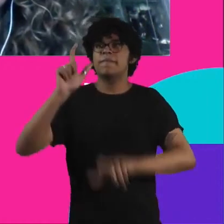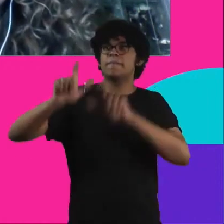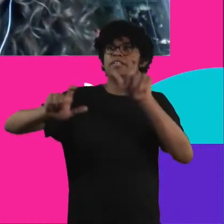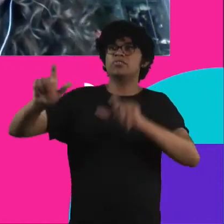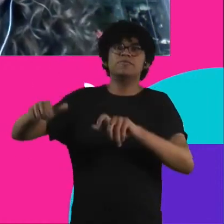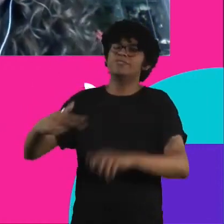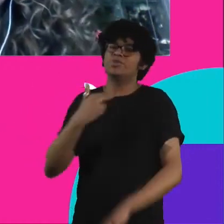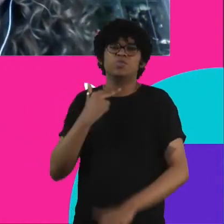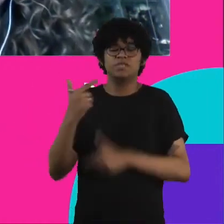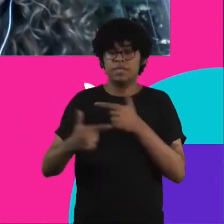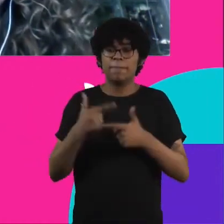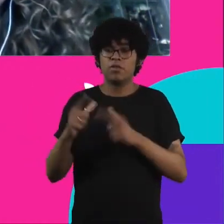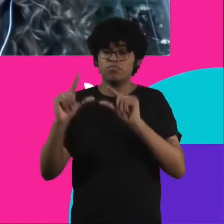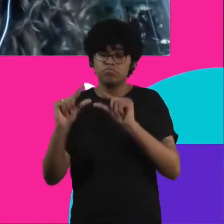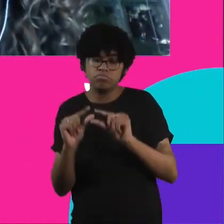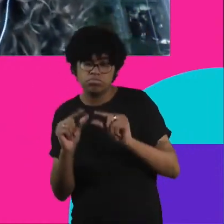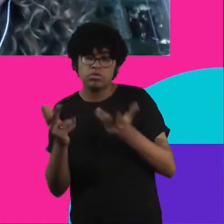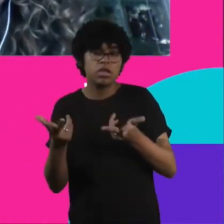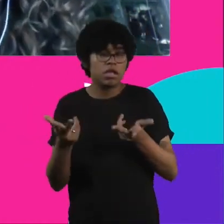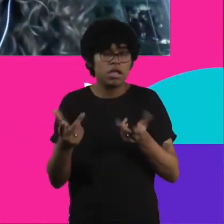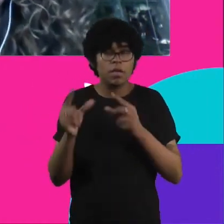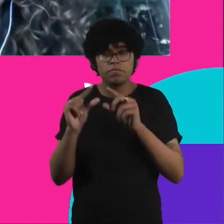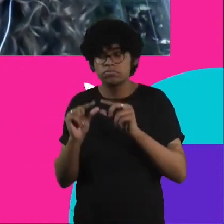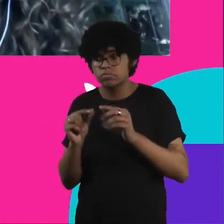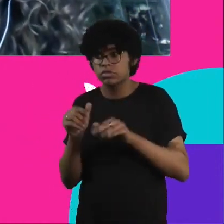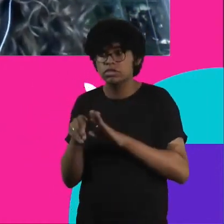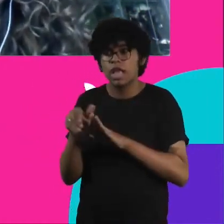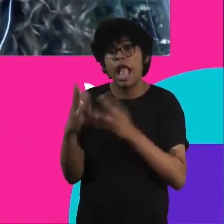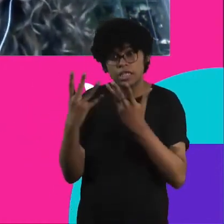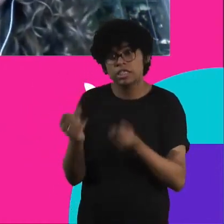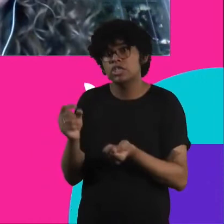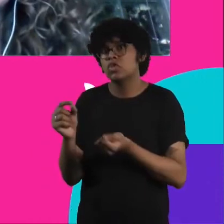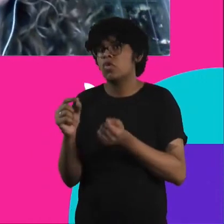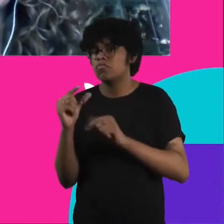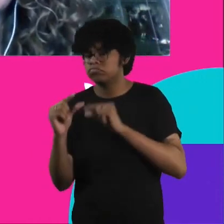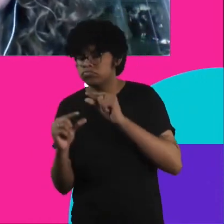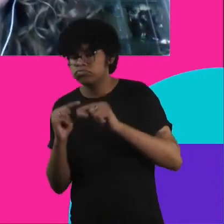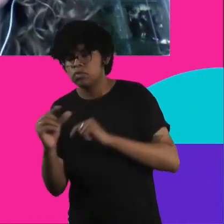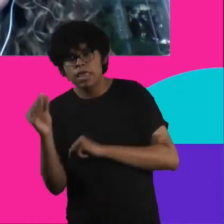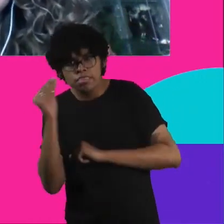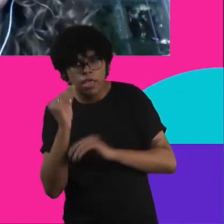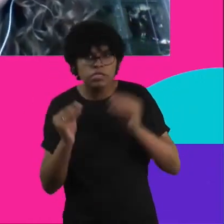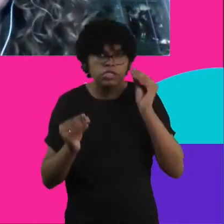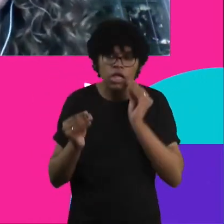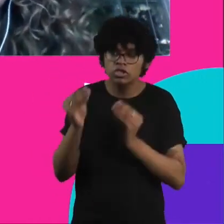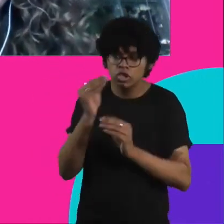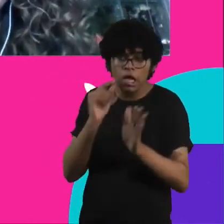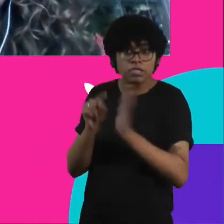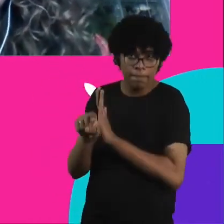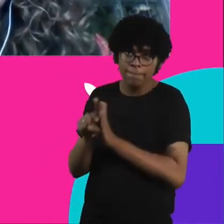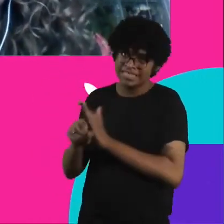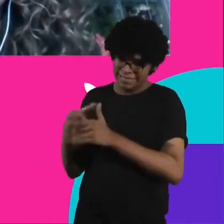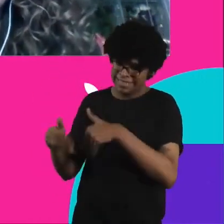trabalhar com amostras menores, com indivíduos que deram aceite da forma adequada para poder estar participando desse objeto de pesquisa que eu estou